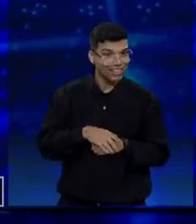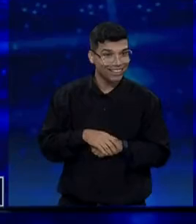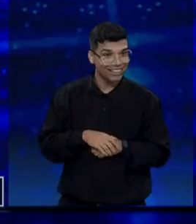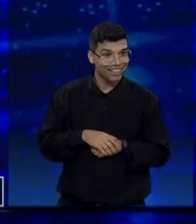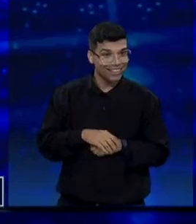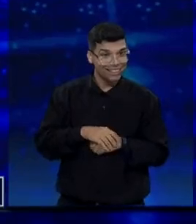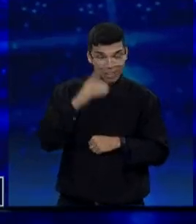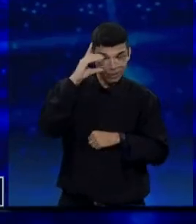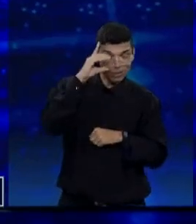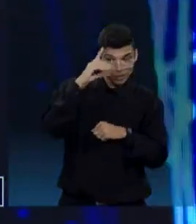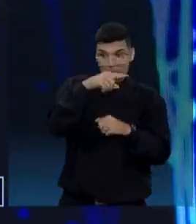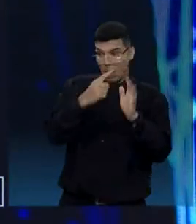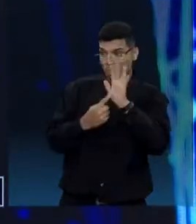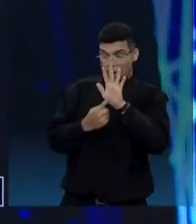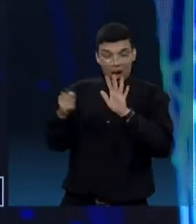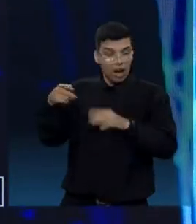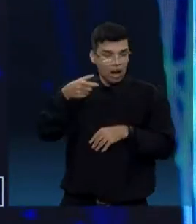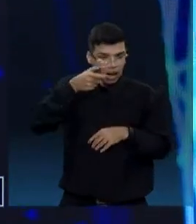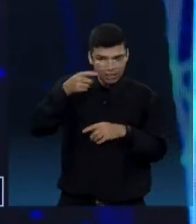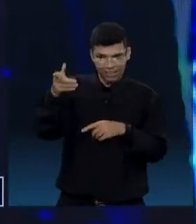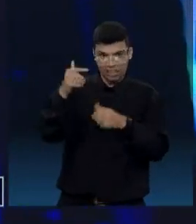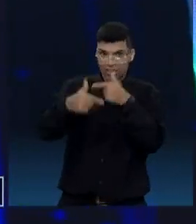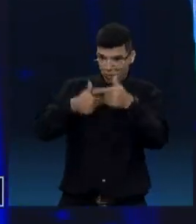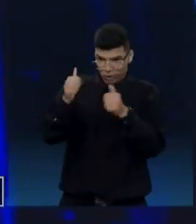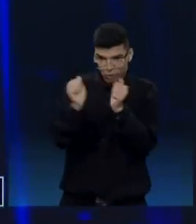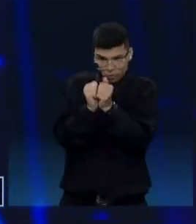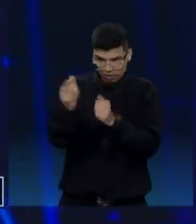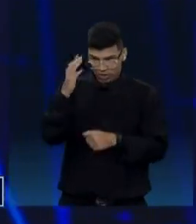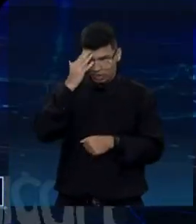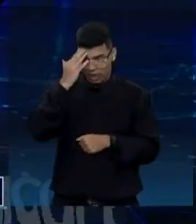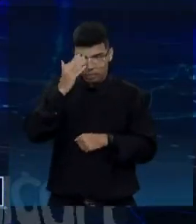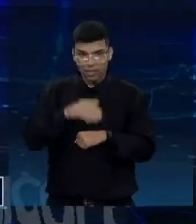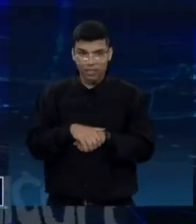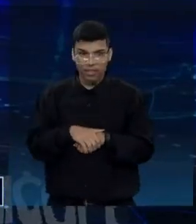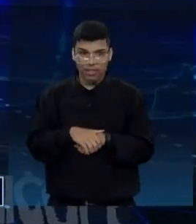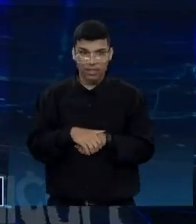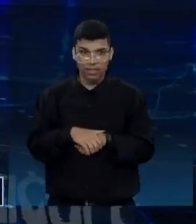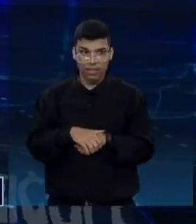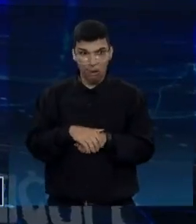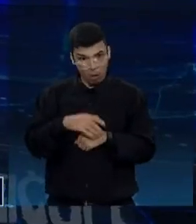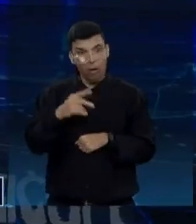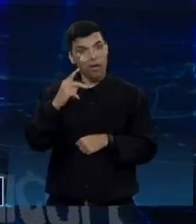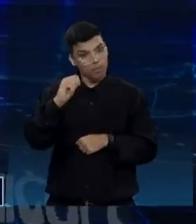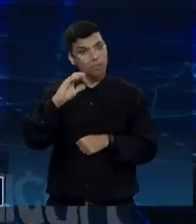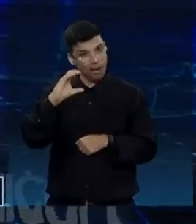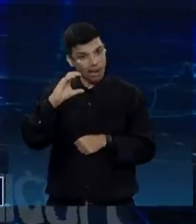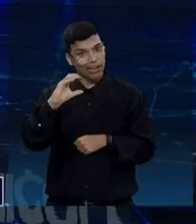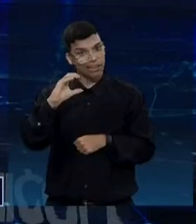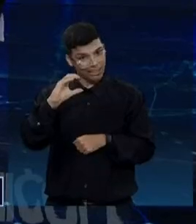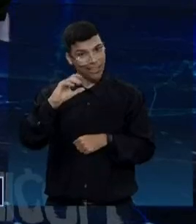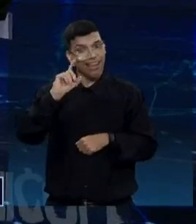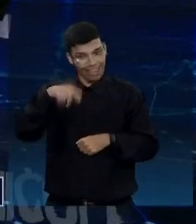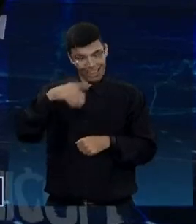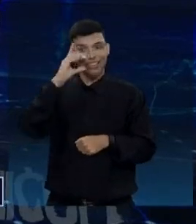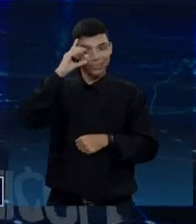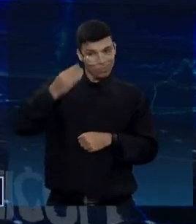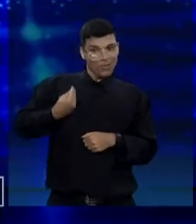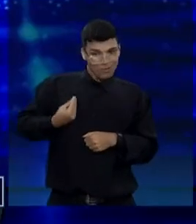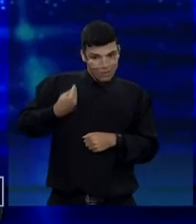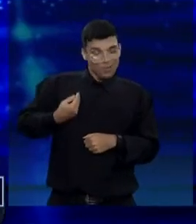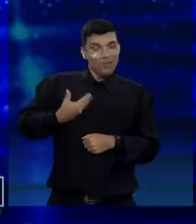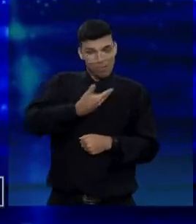fazer essas obras. Ele trabalhou com a Dilma, não sei se vocês sabem. Ele foi no PAC quando a Dilma era presidente da República.